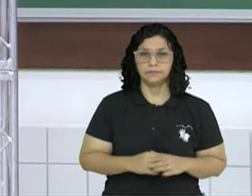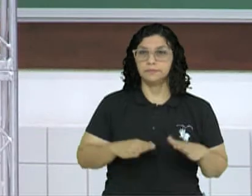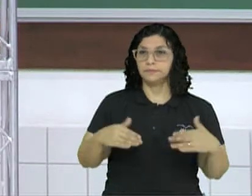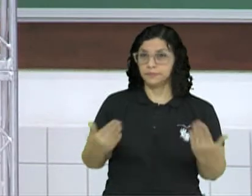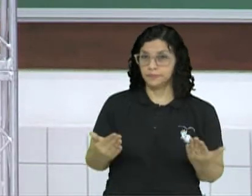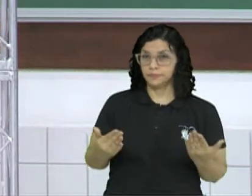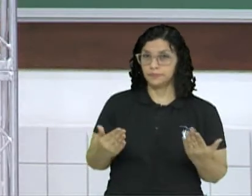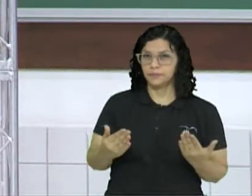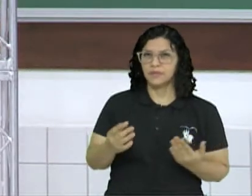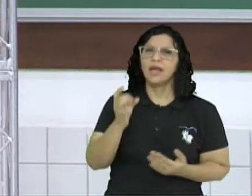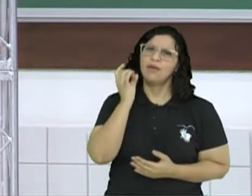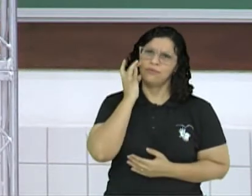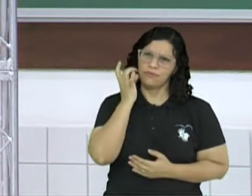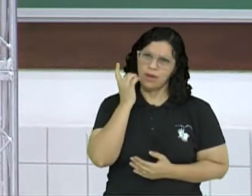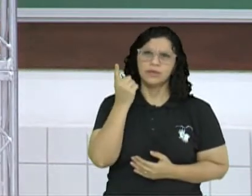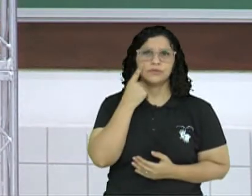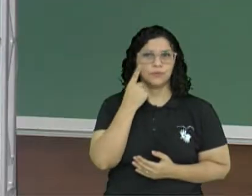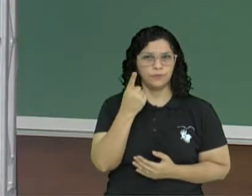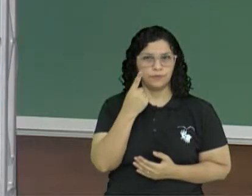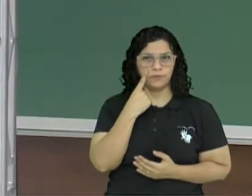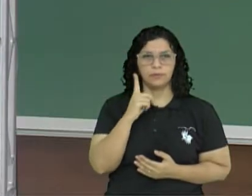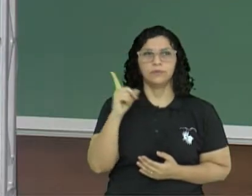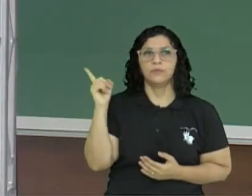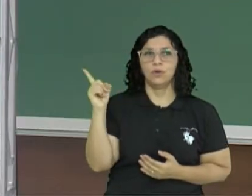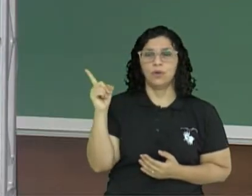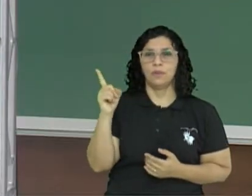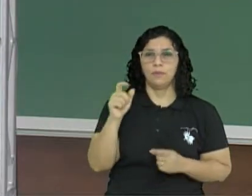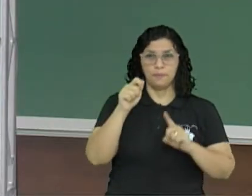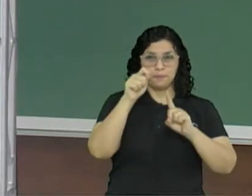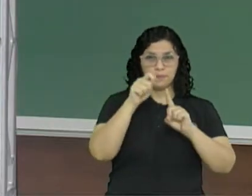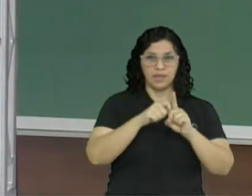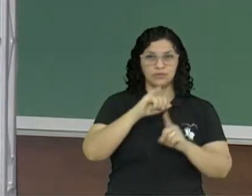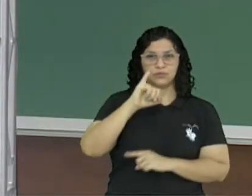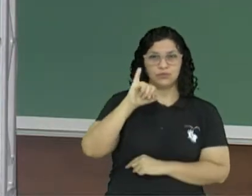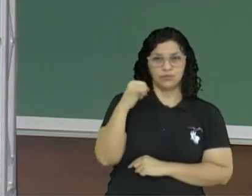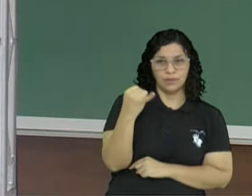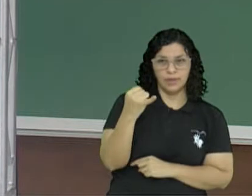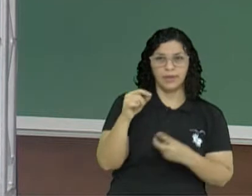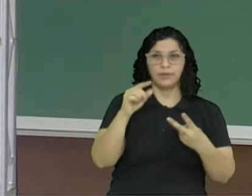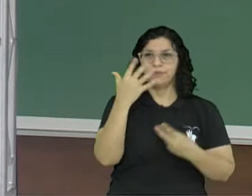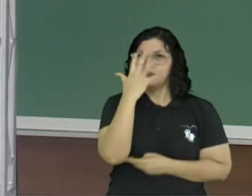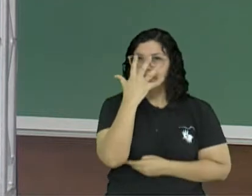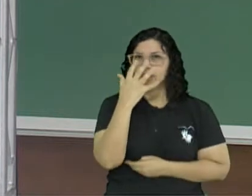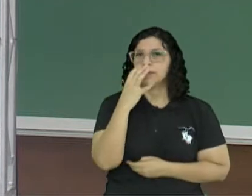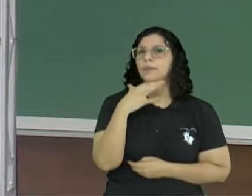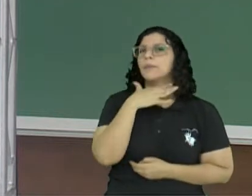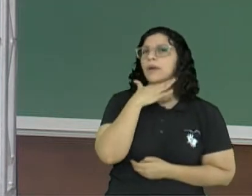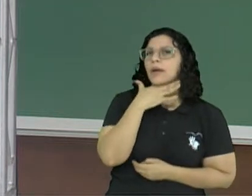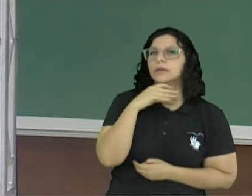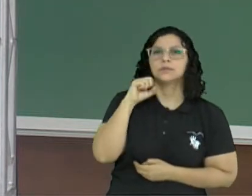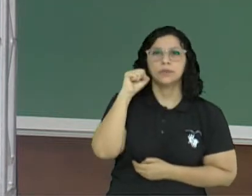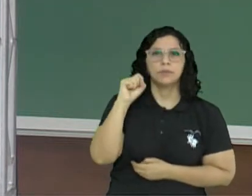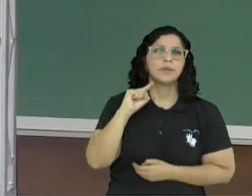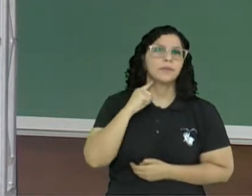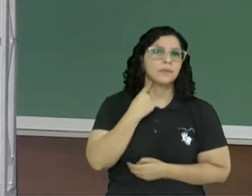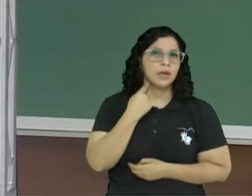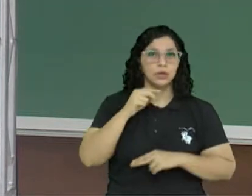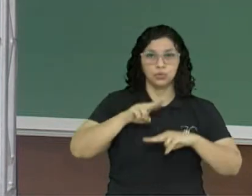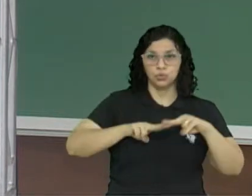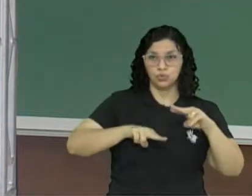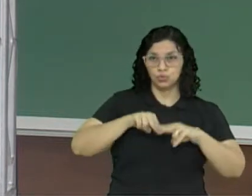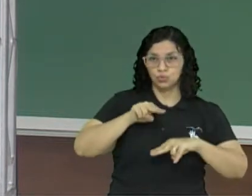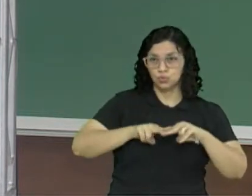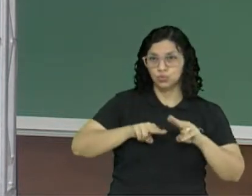E aí, pessoal, facinho, né? Vamos ver, ó. Os meses do ano são janeiro, fevereiro, março, abril, maio,